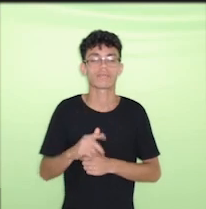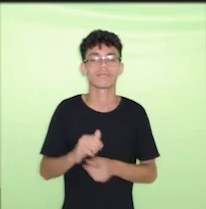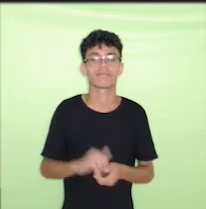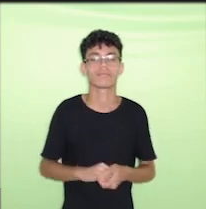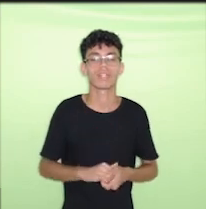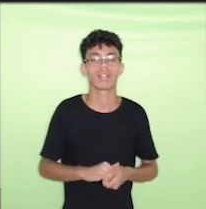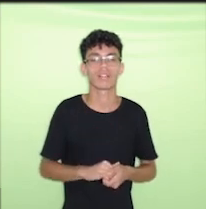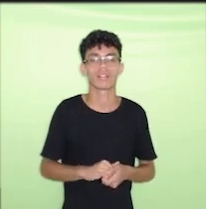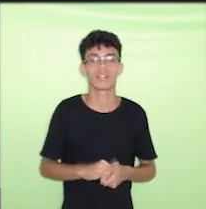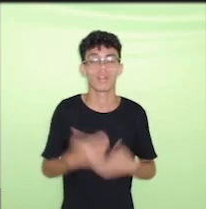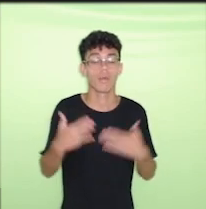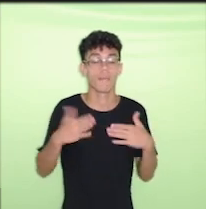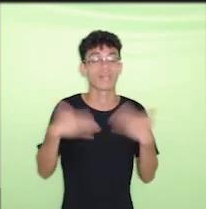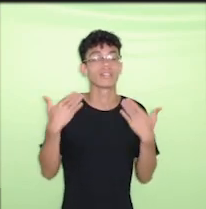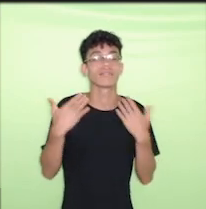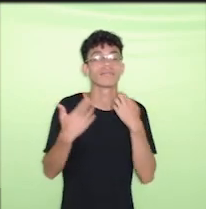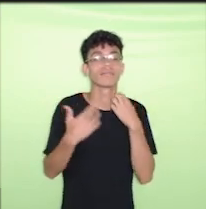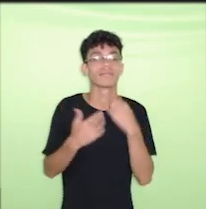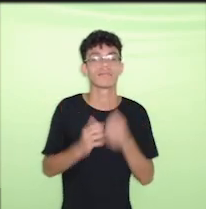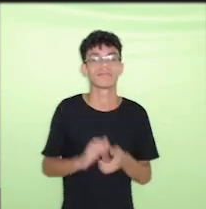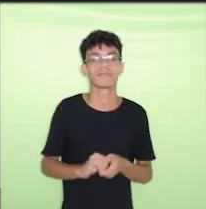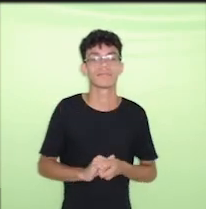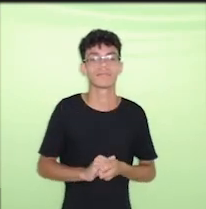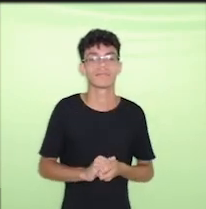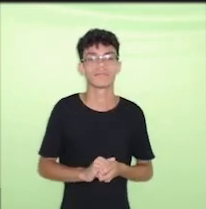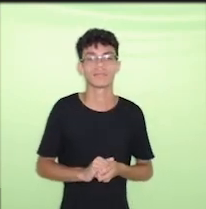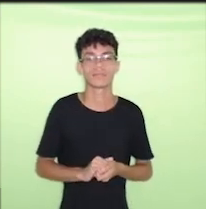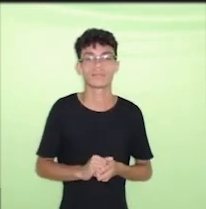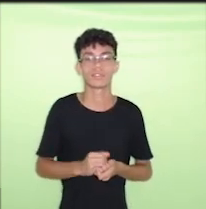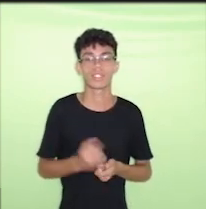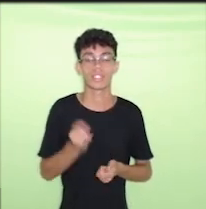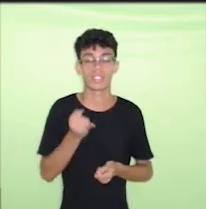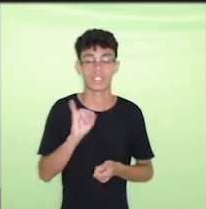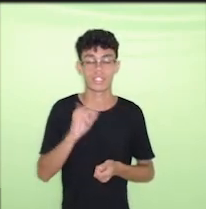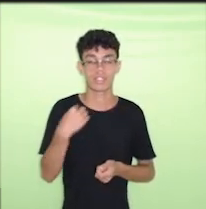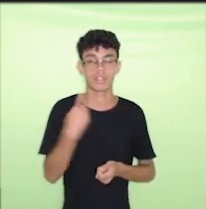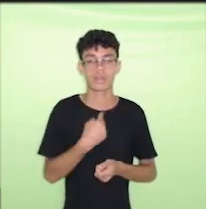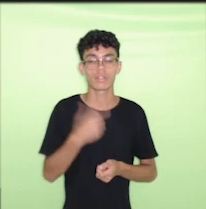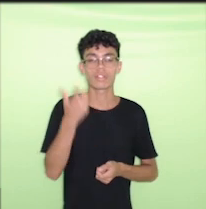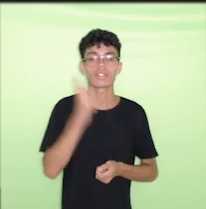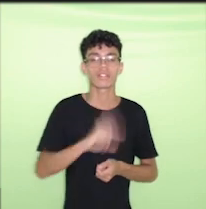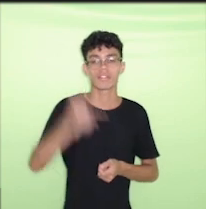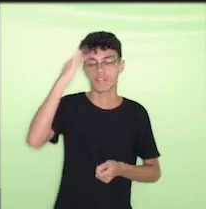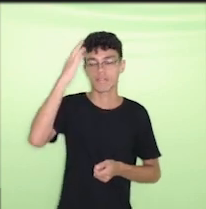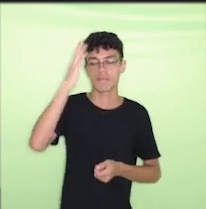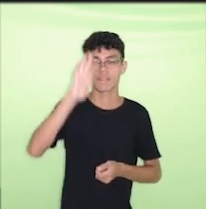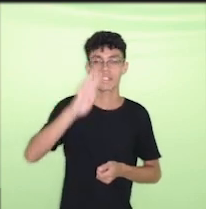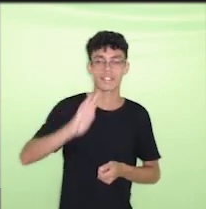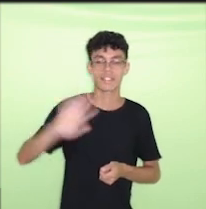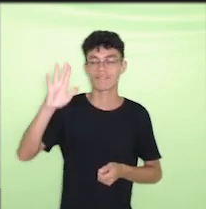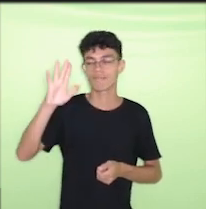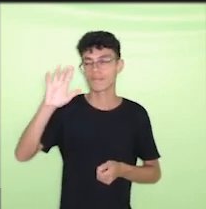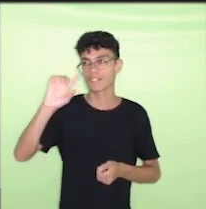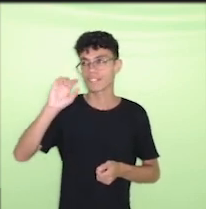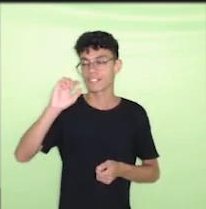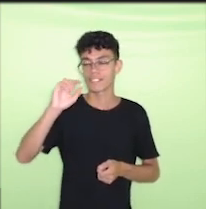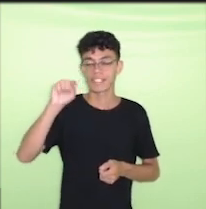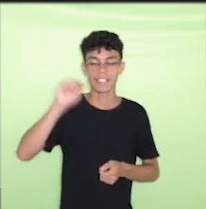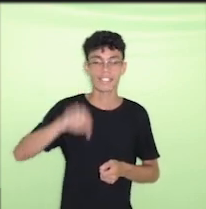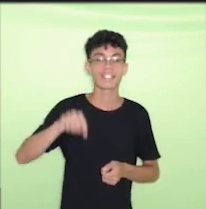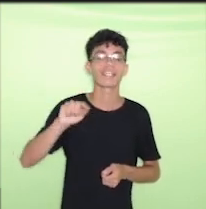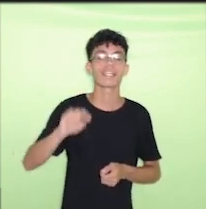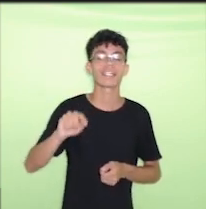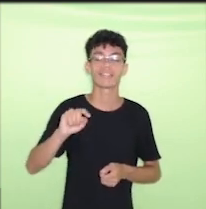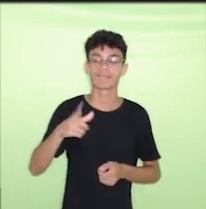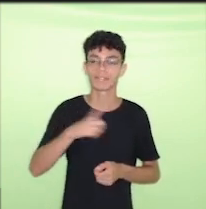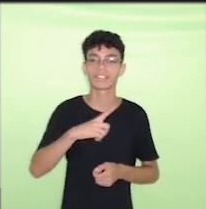mas absurdas, talvez, né? Se a gente pudesse pensar nesses exageros, nesses excessos que ela comete